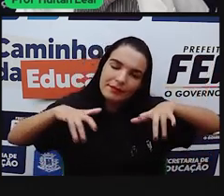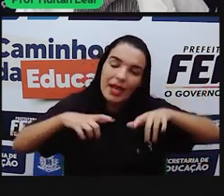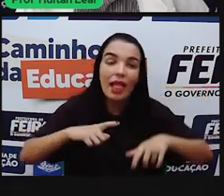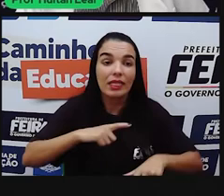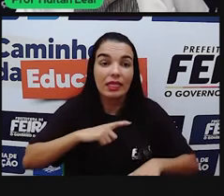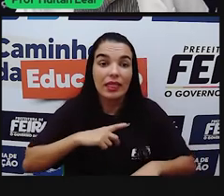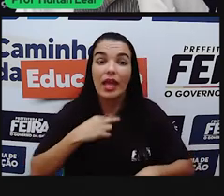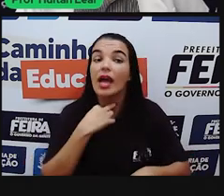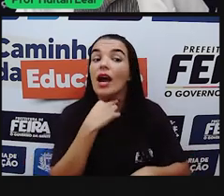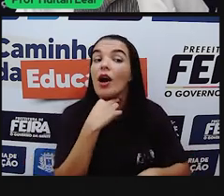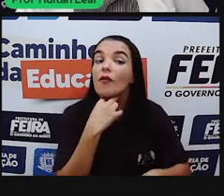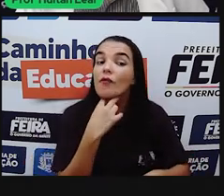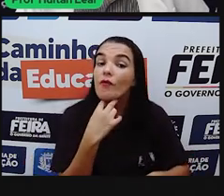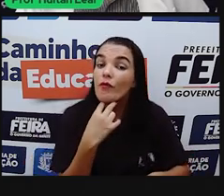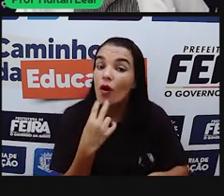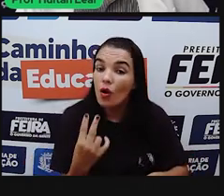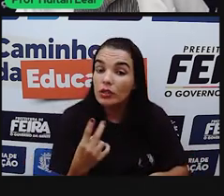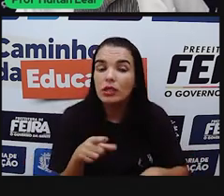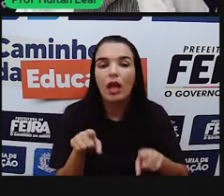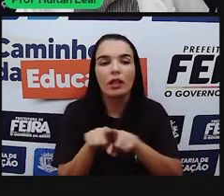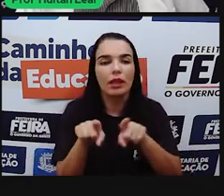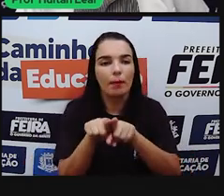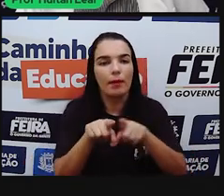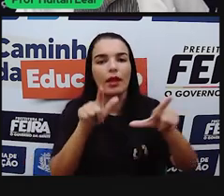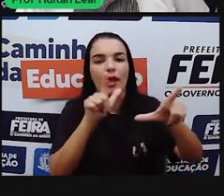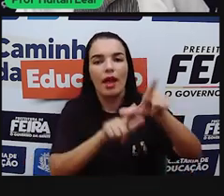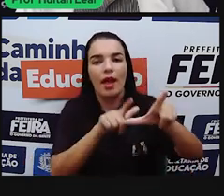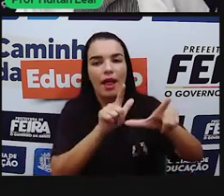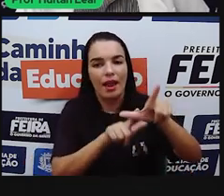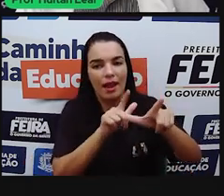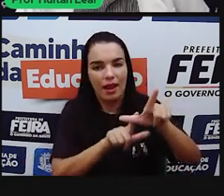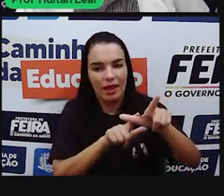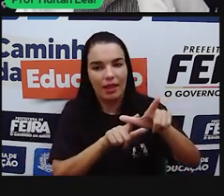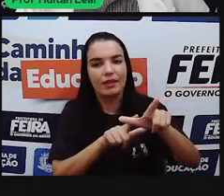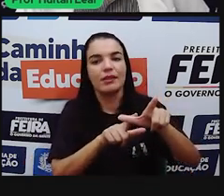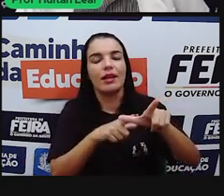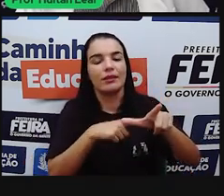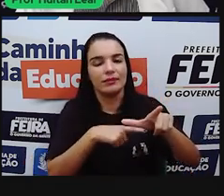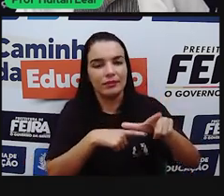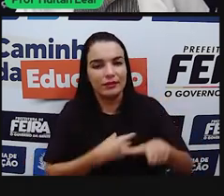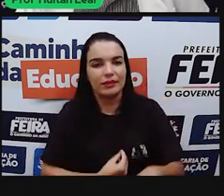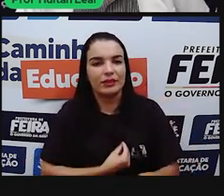cantor e também a letra da música que aparece